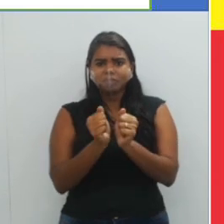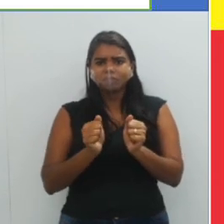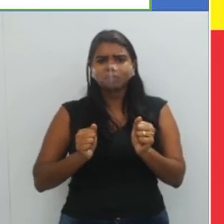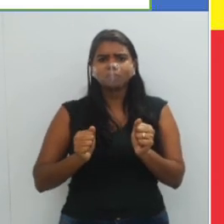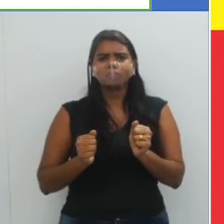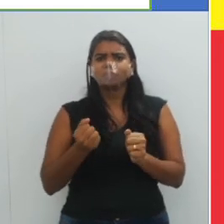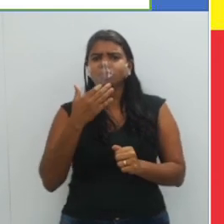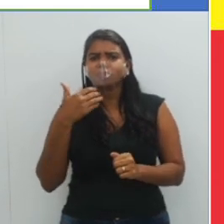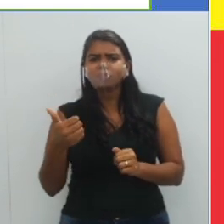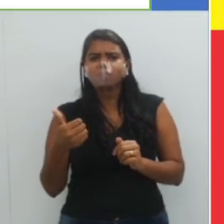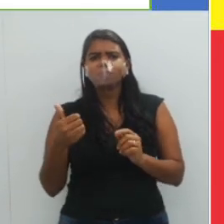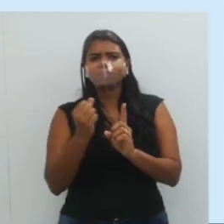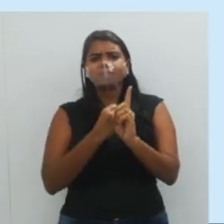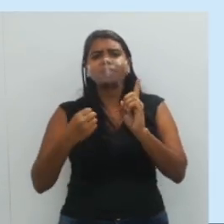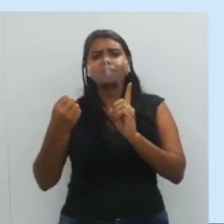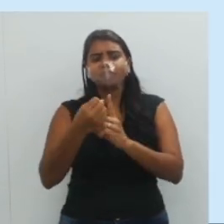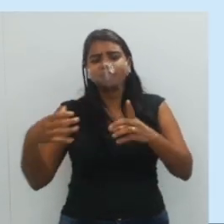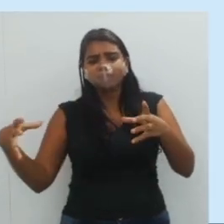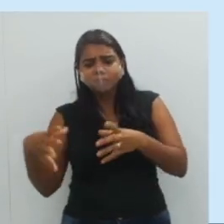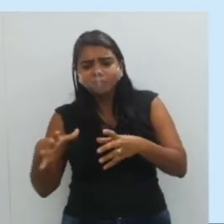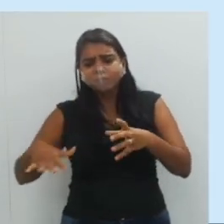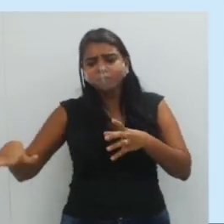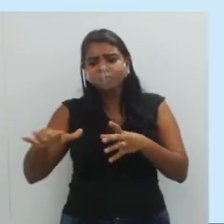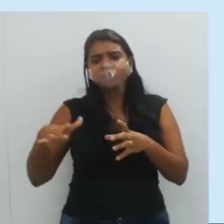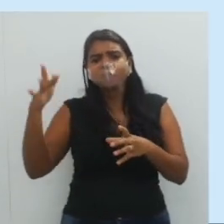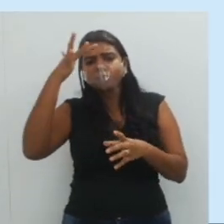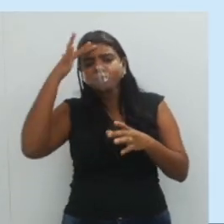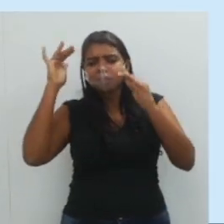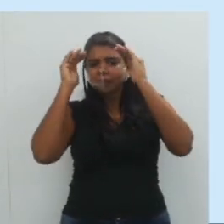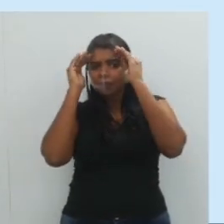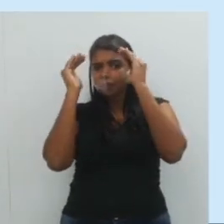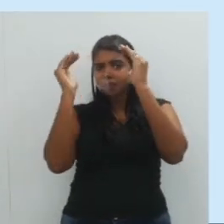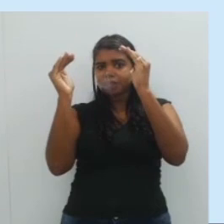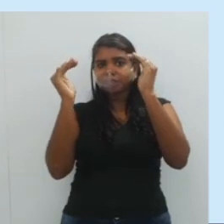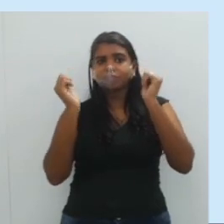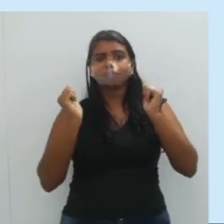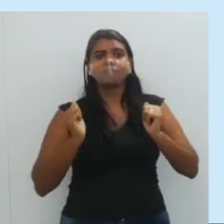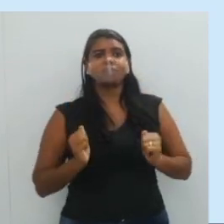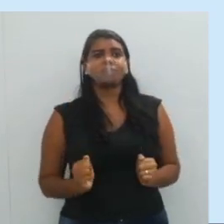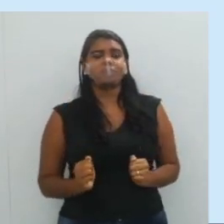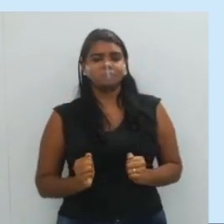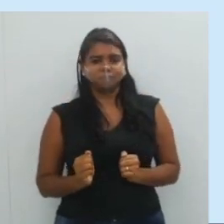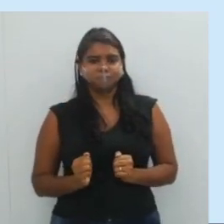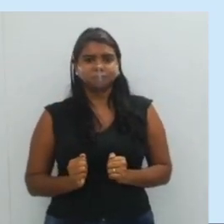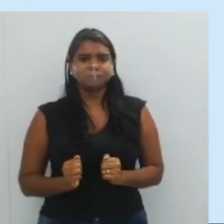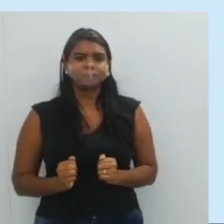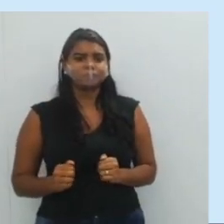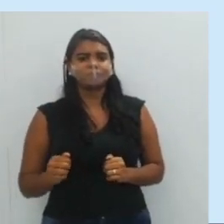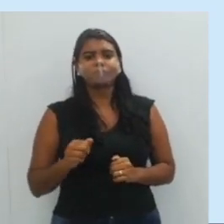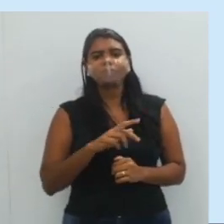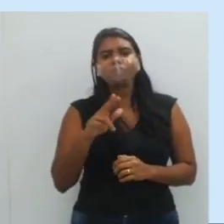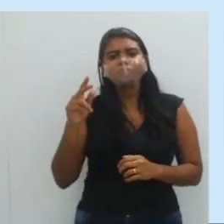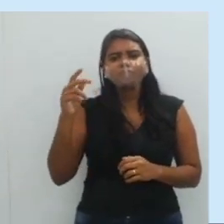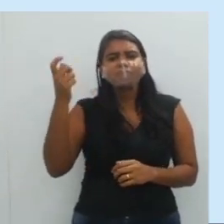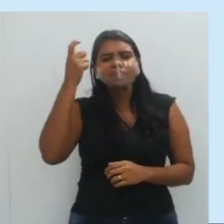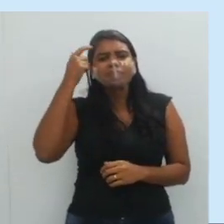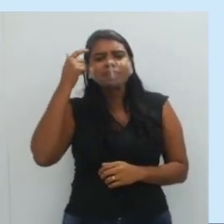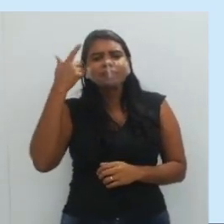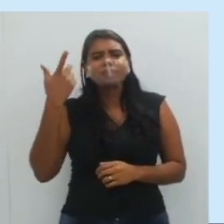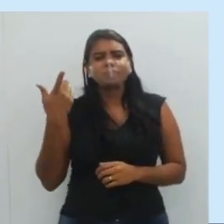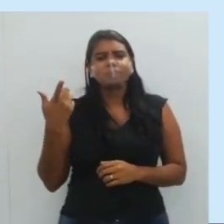sociedade, viver em coletivo, viver com o respeito à pluralidade de pensamento,